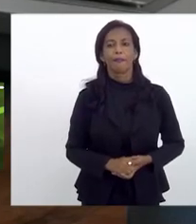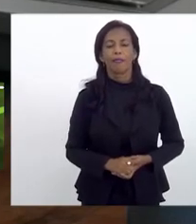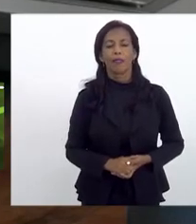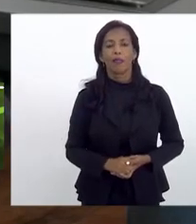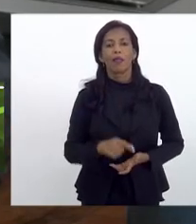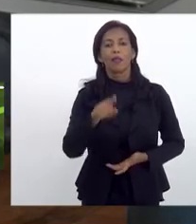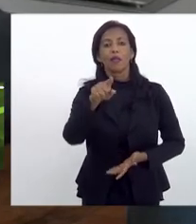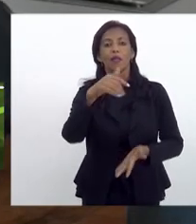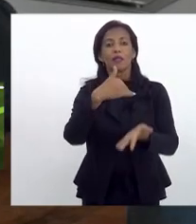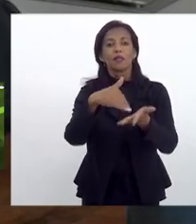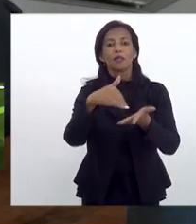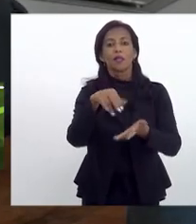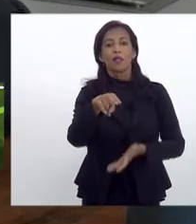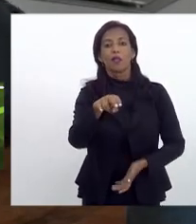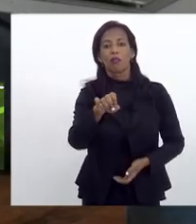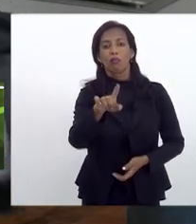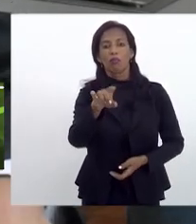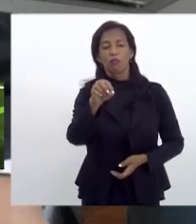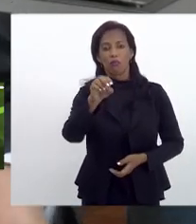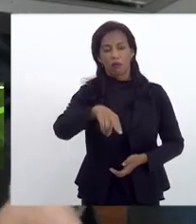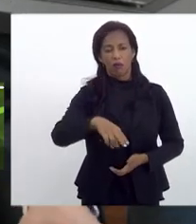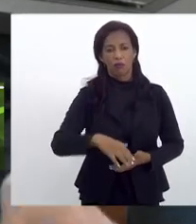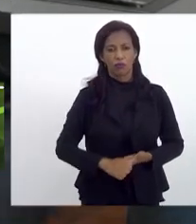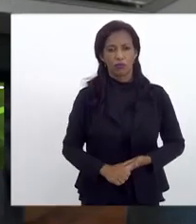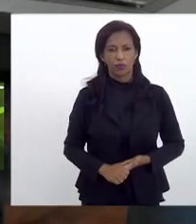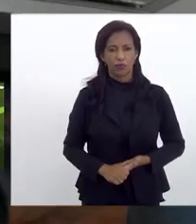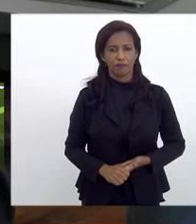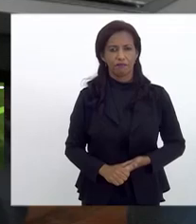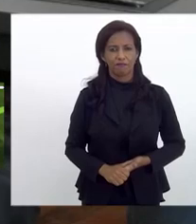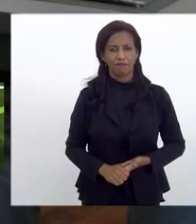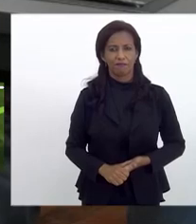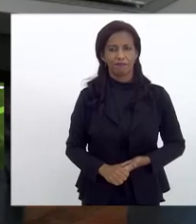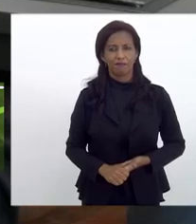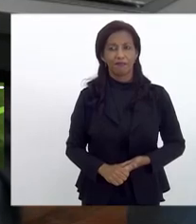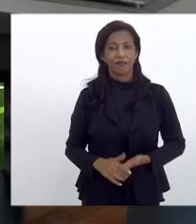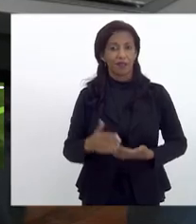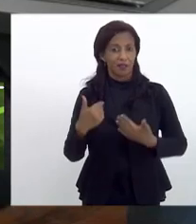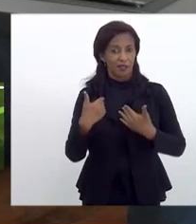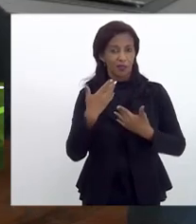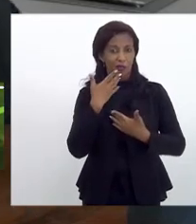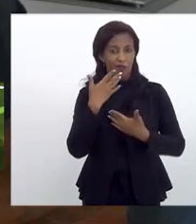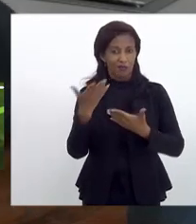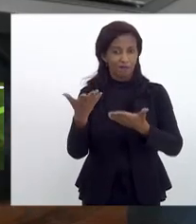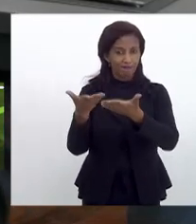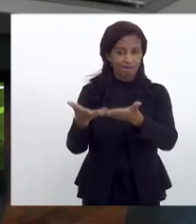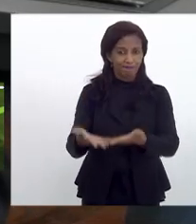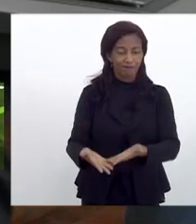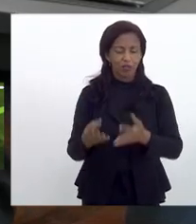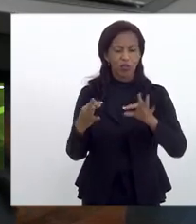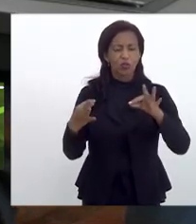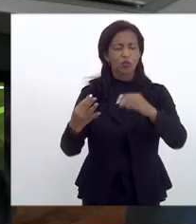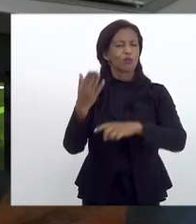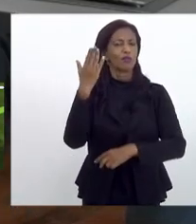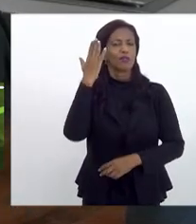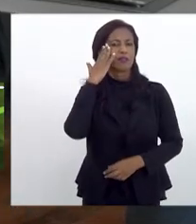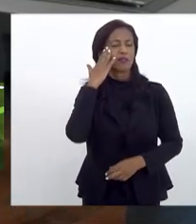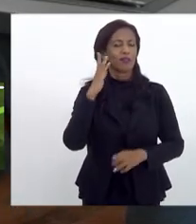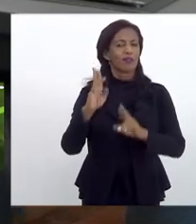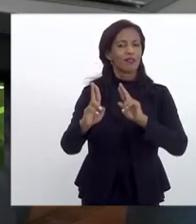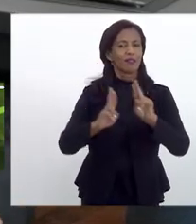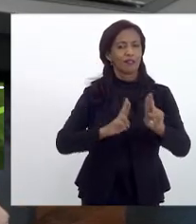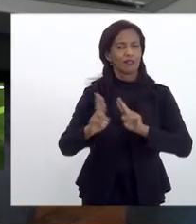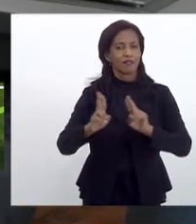aí secretário Nasson Rocha É uma sutileza Que eu quero explorar aqui Porque Todos nós sabemos Que em relação